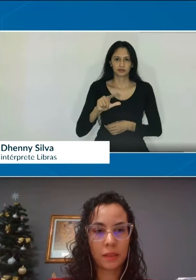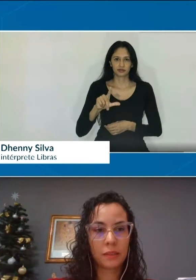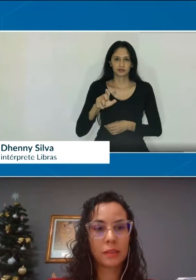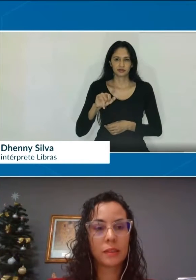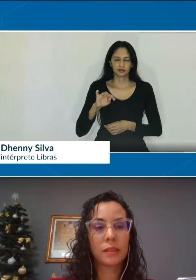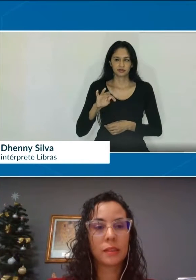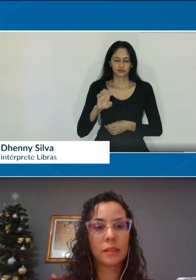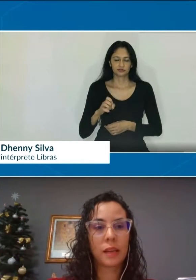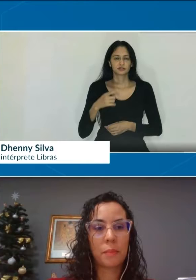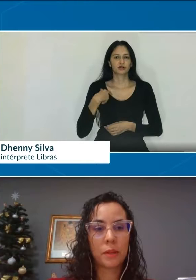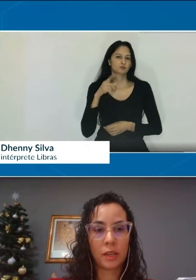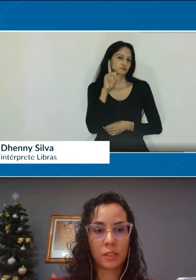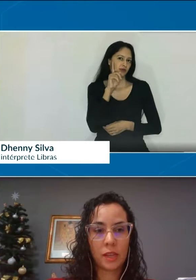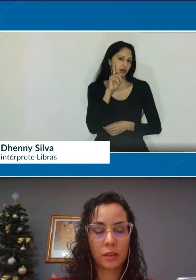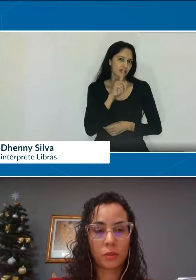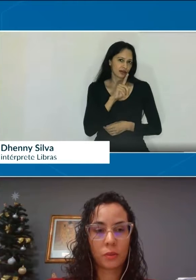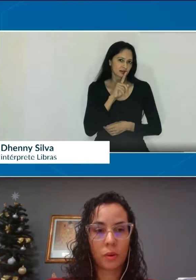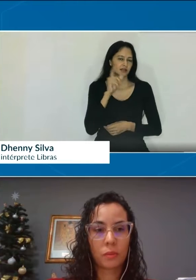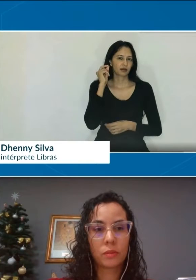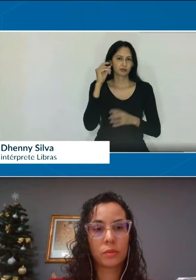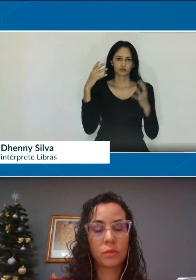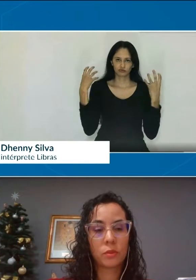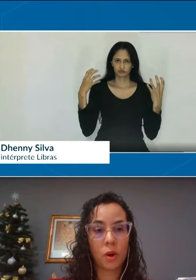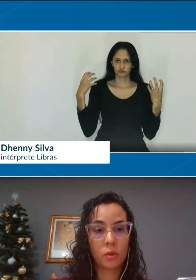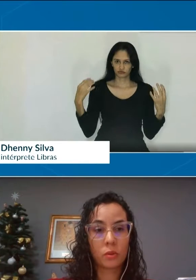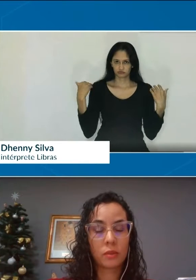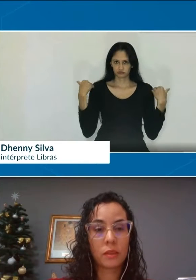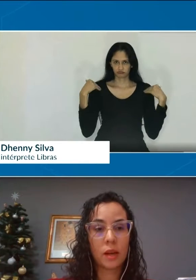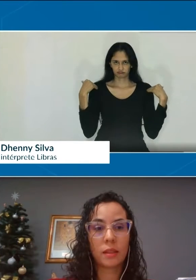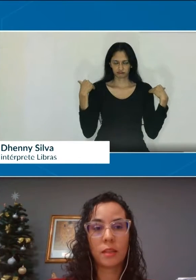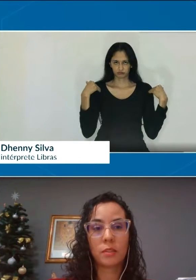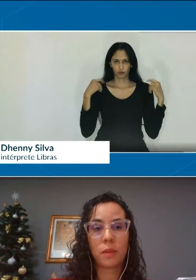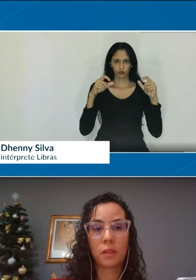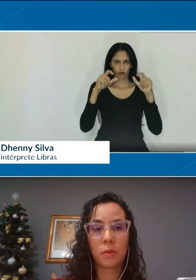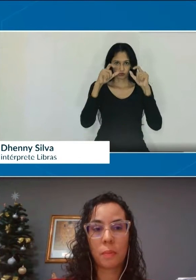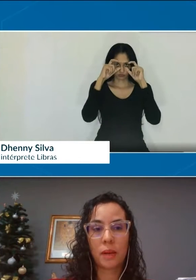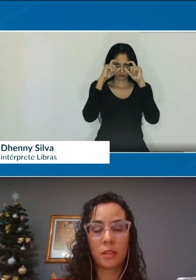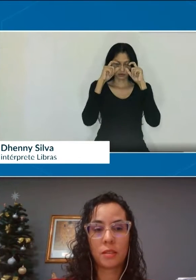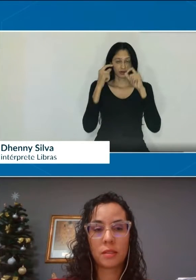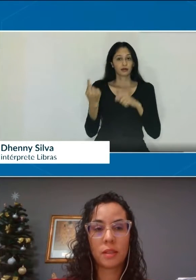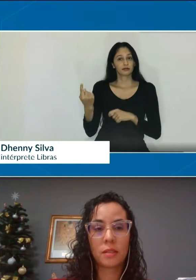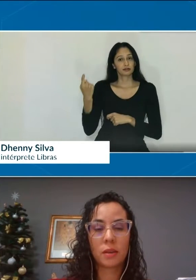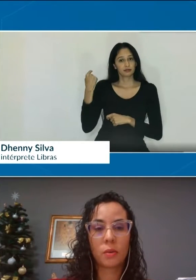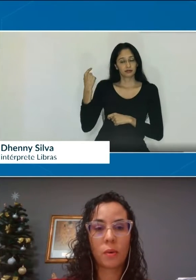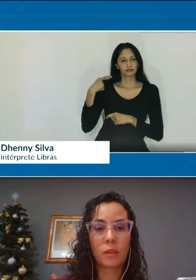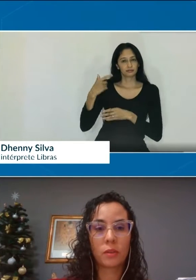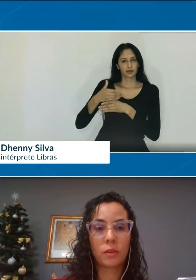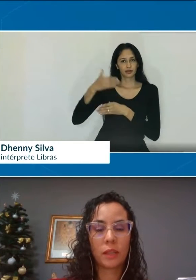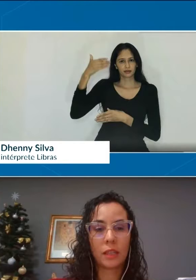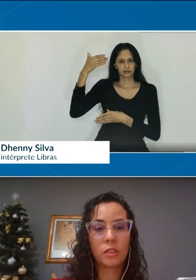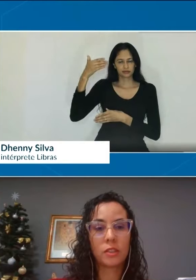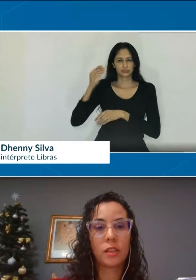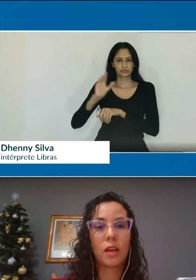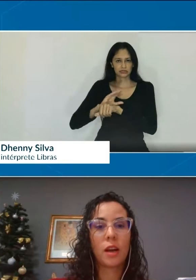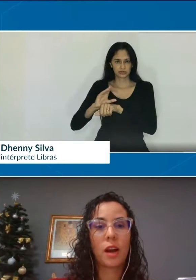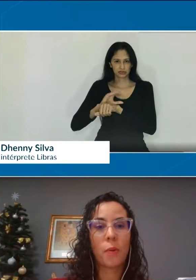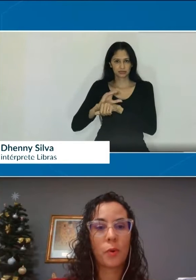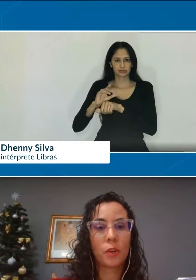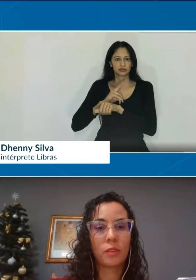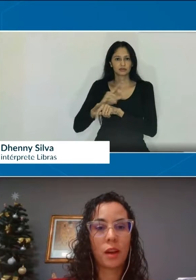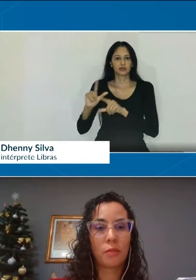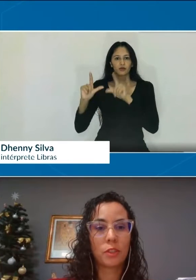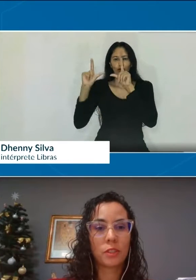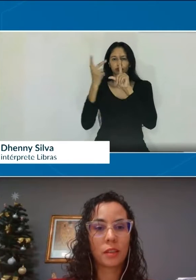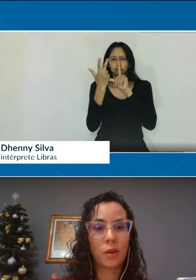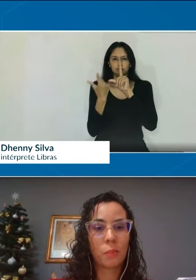clara, parda, cabelo cacheado no ombro, uso óculos. Atrás de mim tem uma parede cinza com um quadro do Clint,